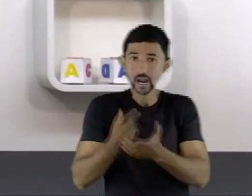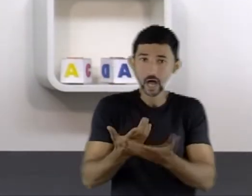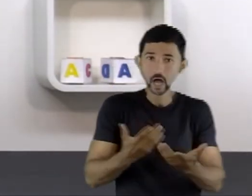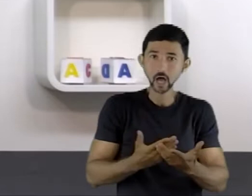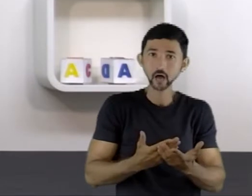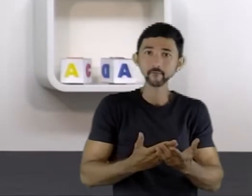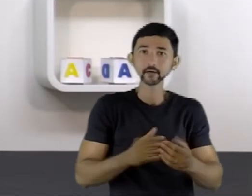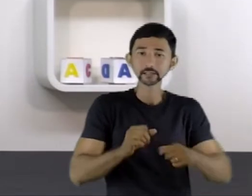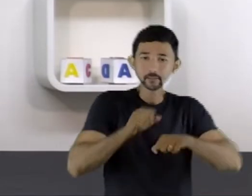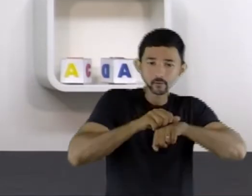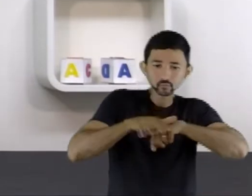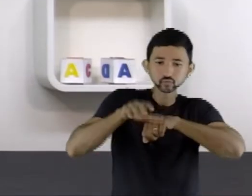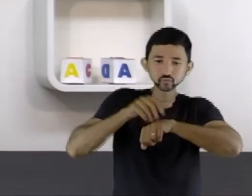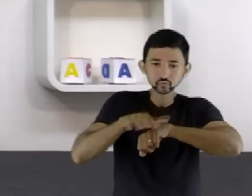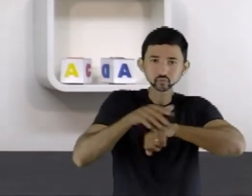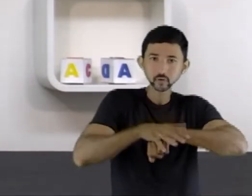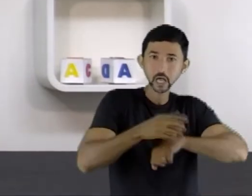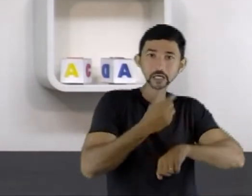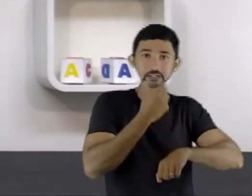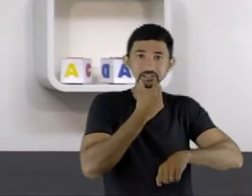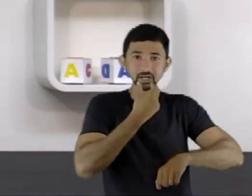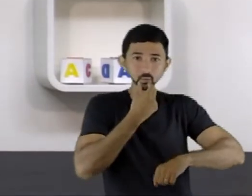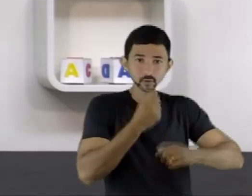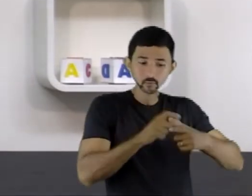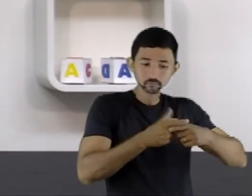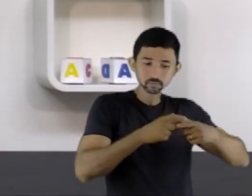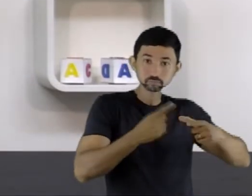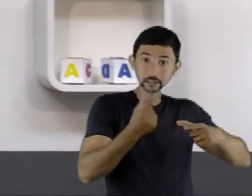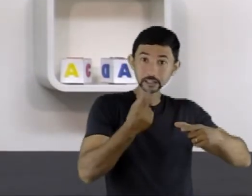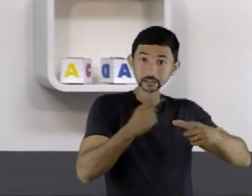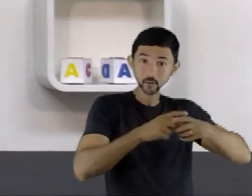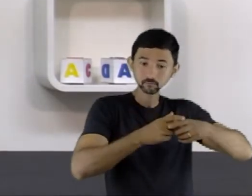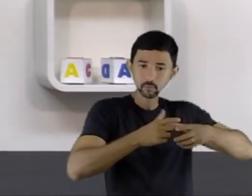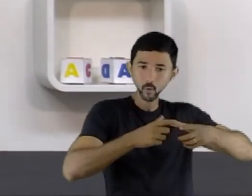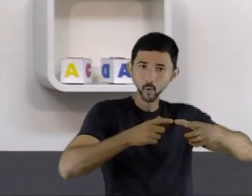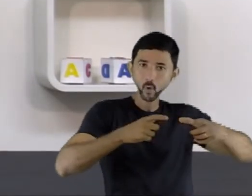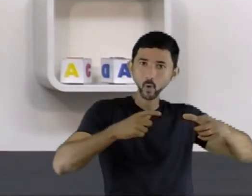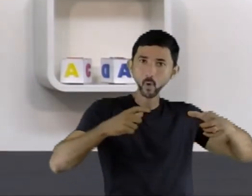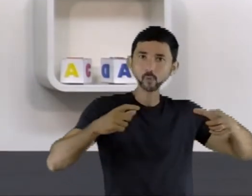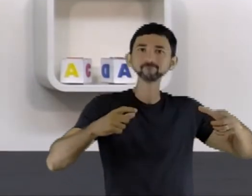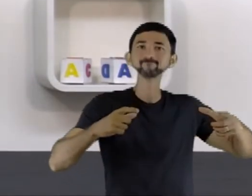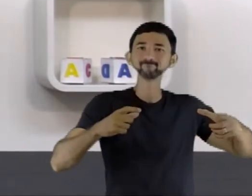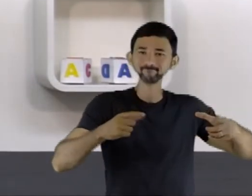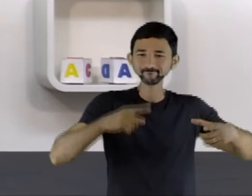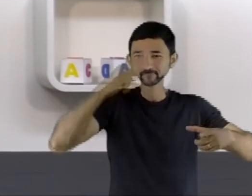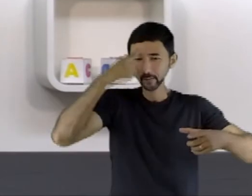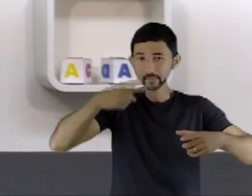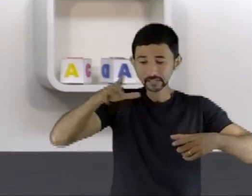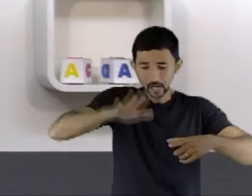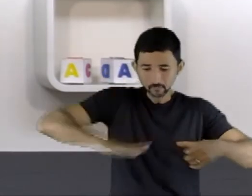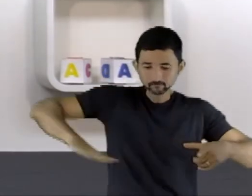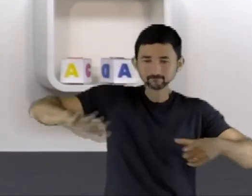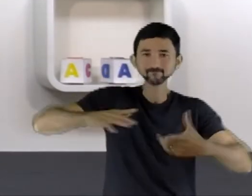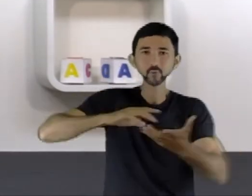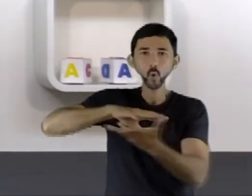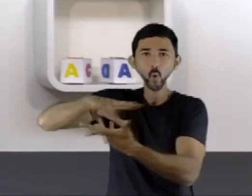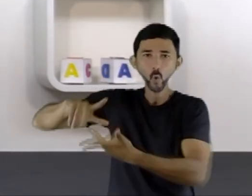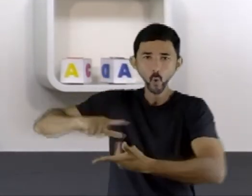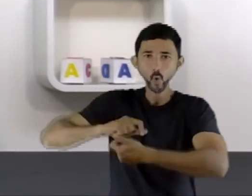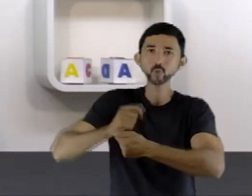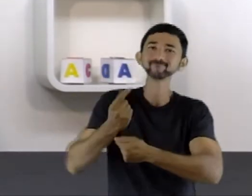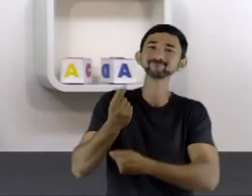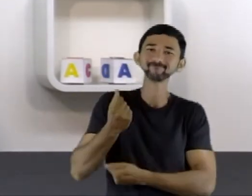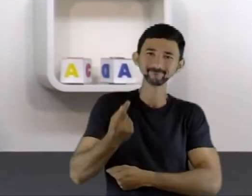começam a crescer economicamente, tá? E começa a dominar a economia